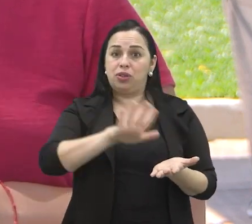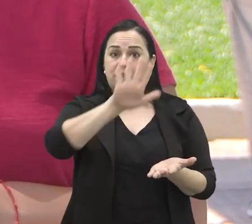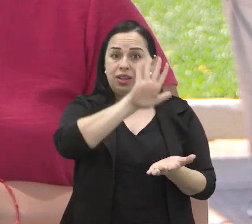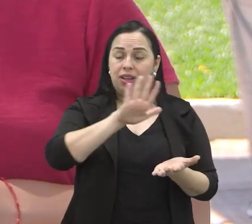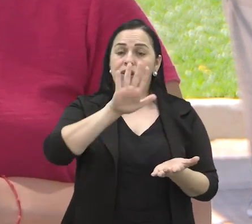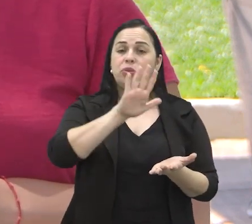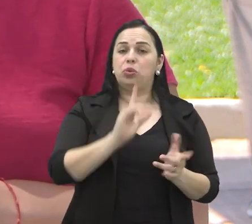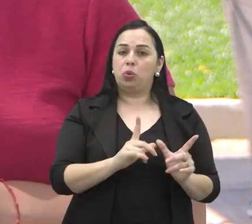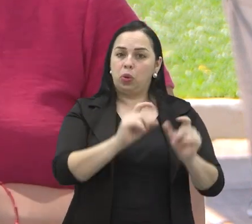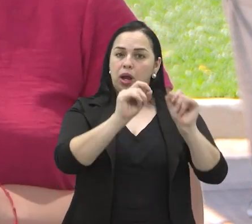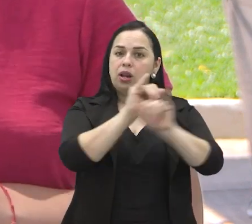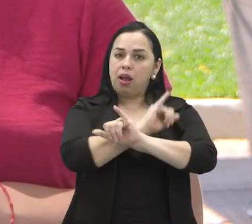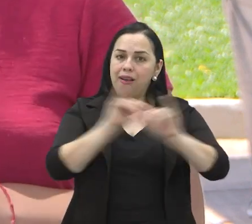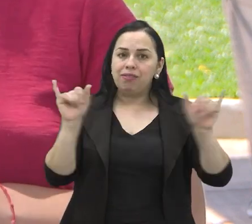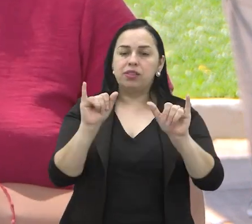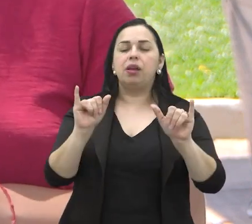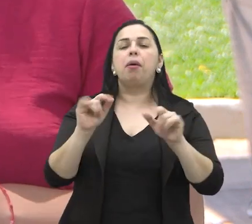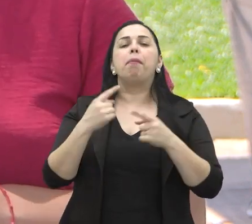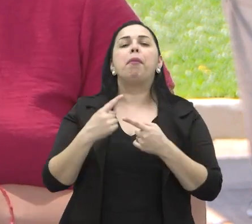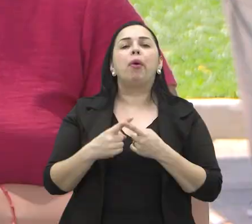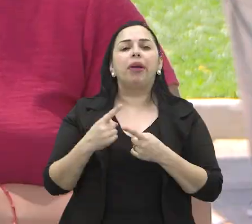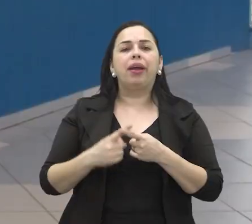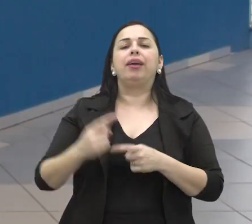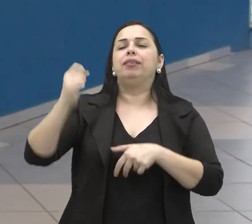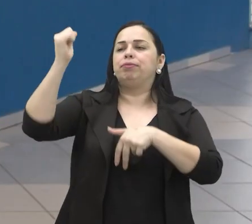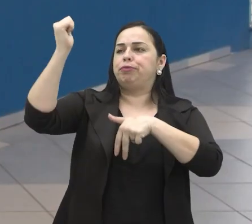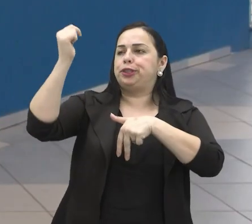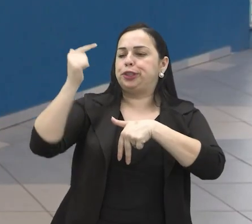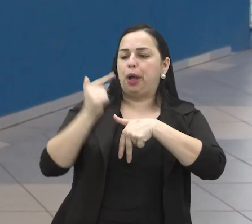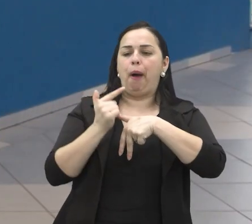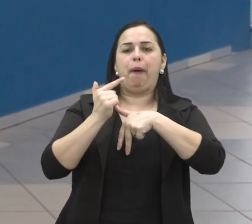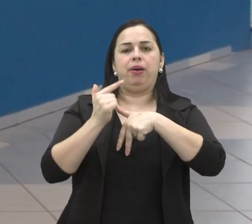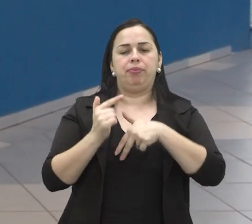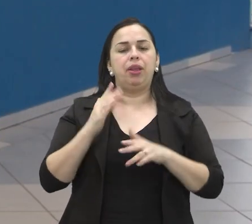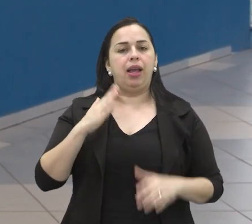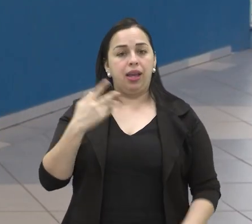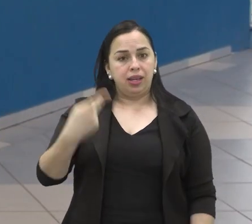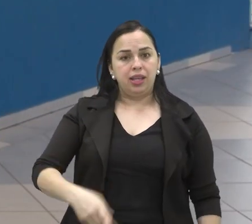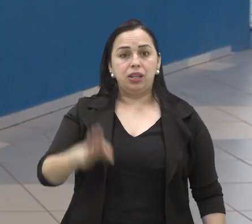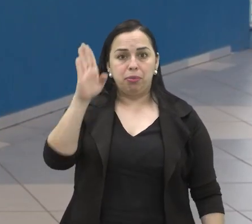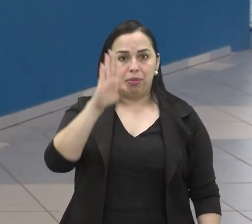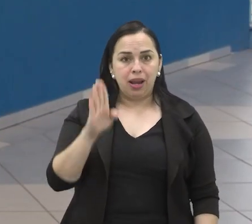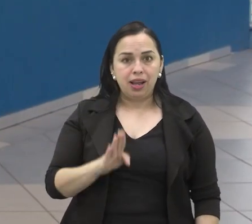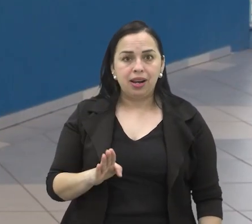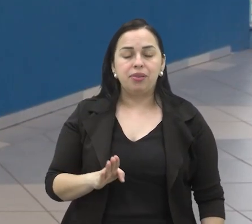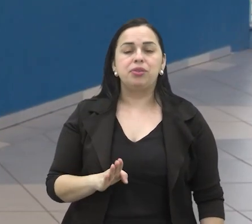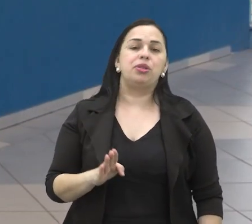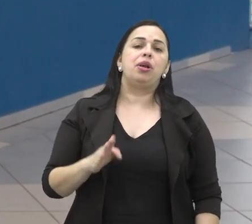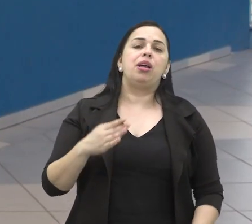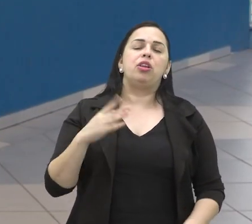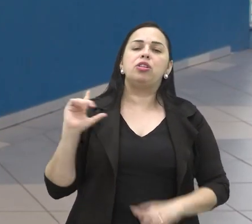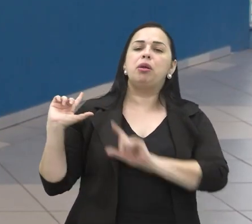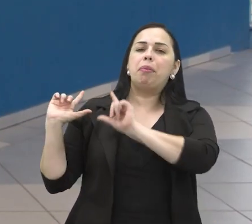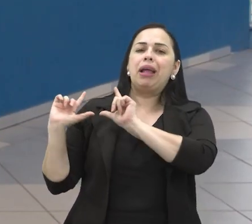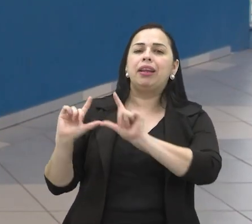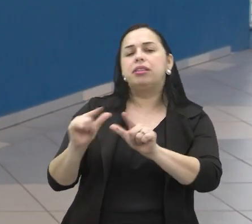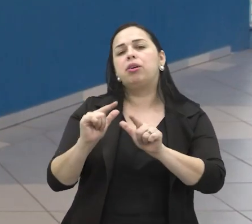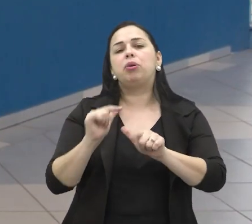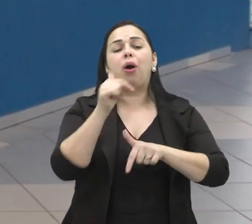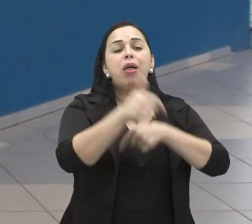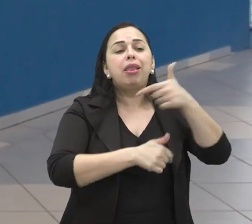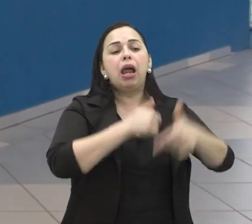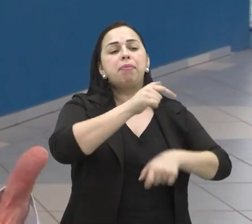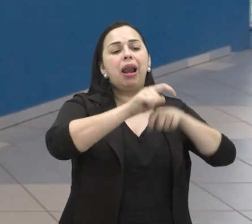principal motivo é a exposição excessiva ao sol. O Brasil é um país que tem uma tradição de trabalho